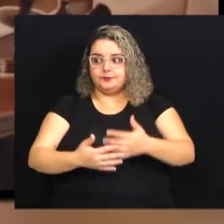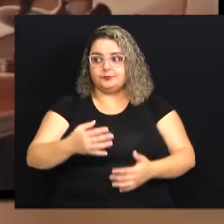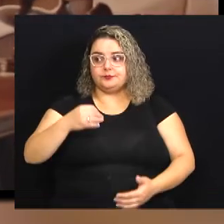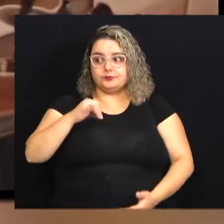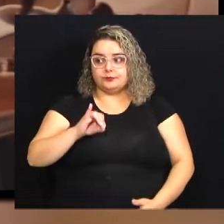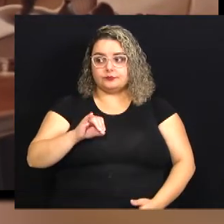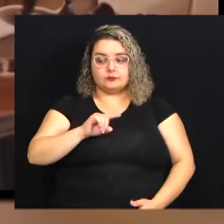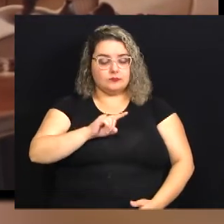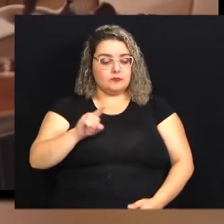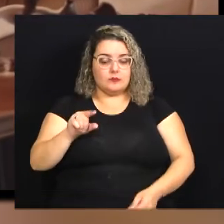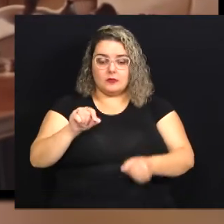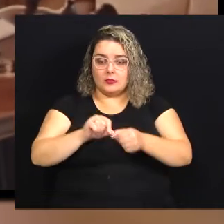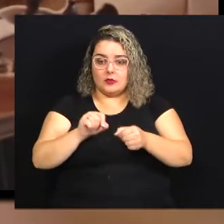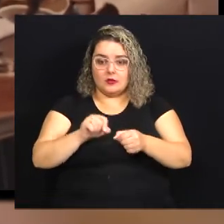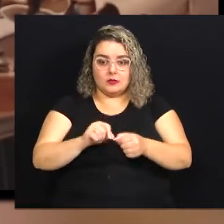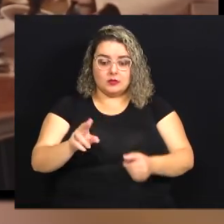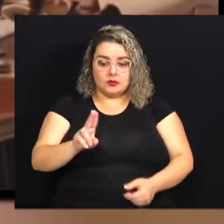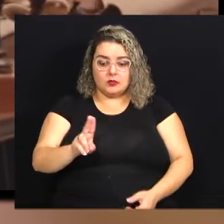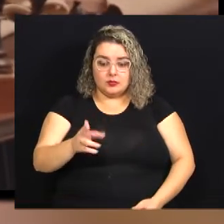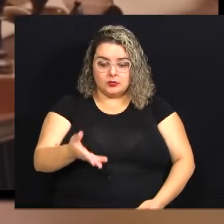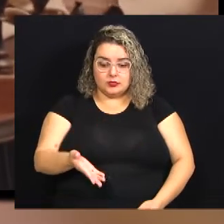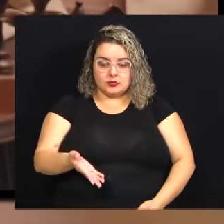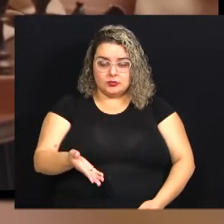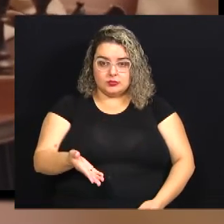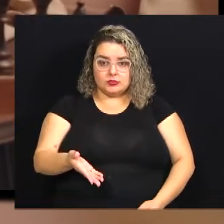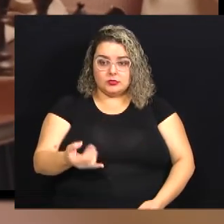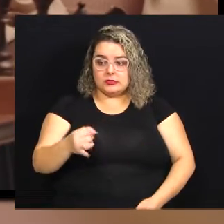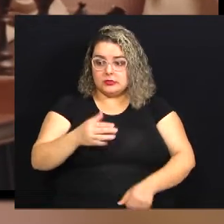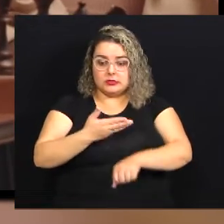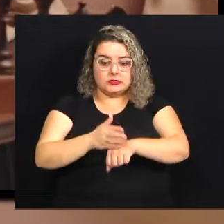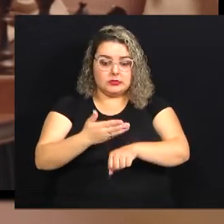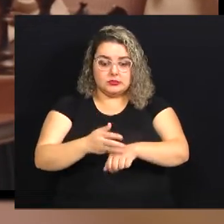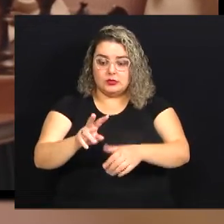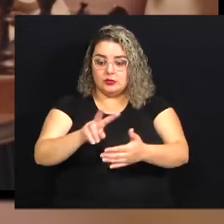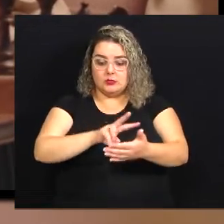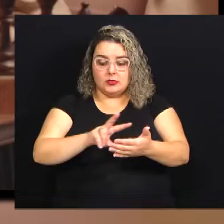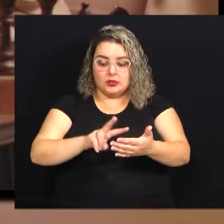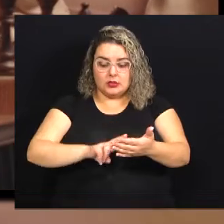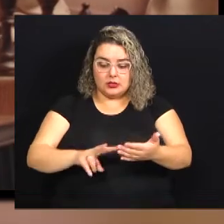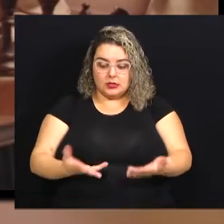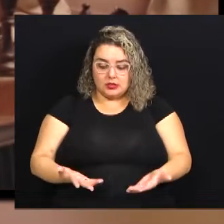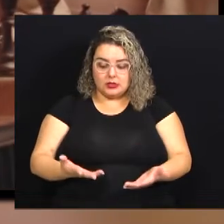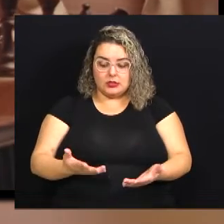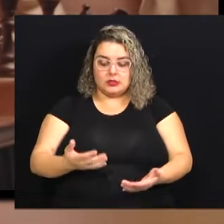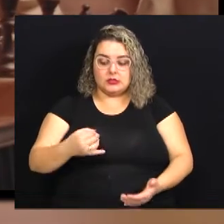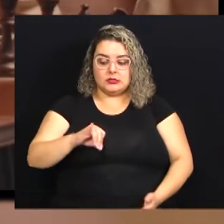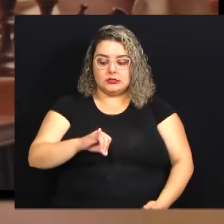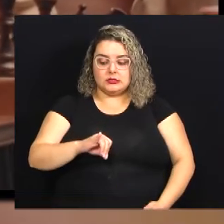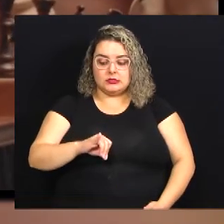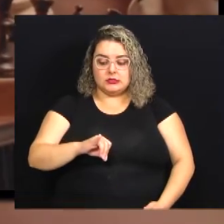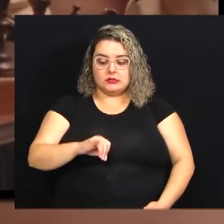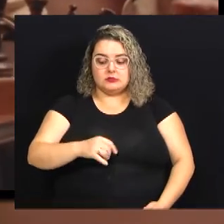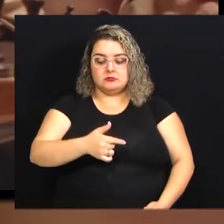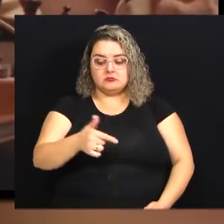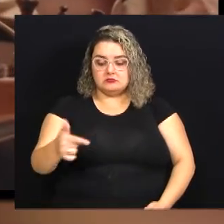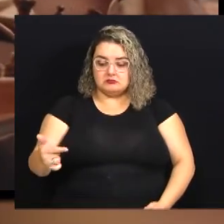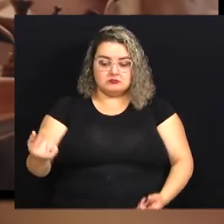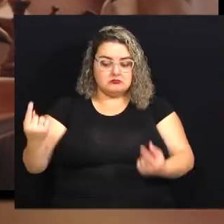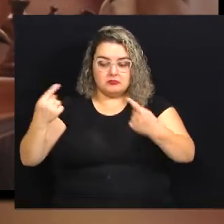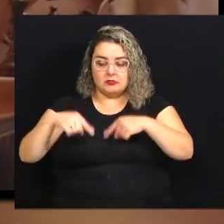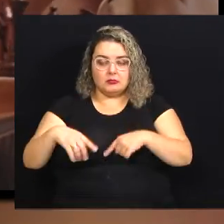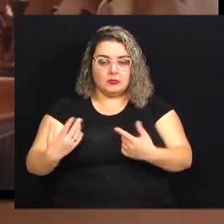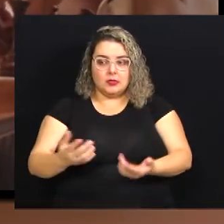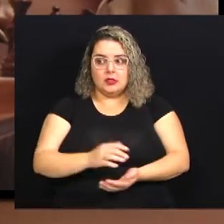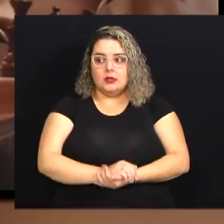eu não fizer o uso dela, se eu não pratico leitura, né? Se eu não tenho